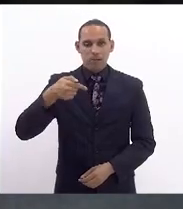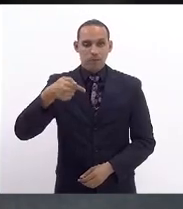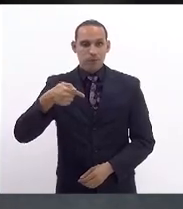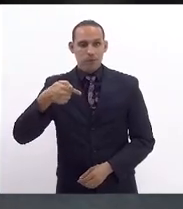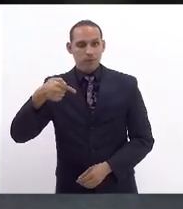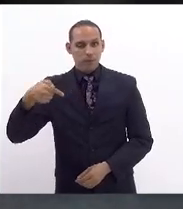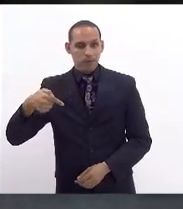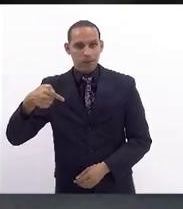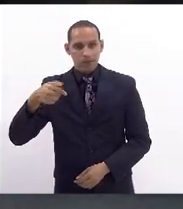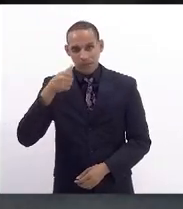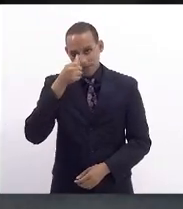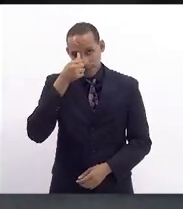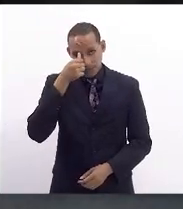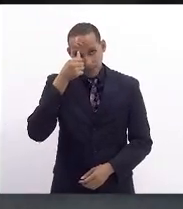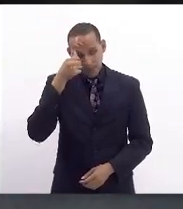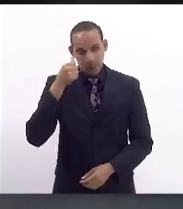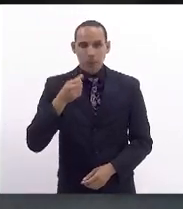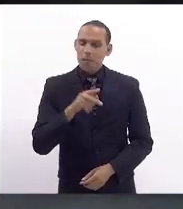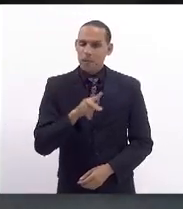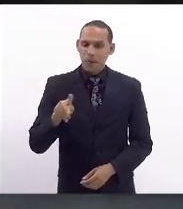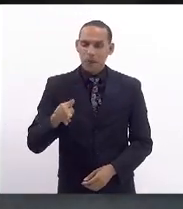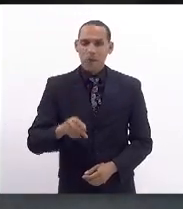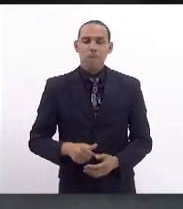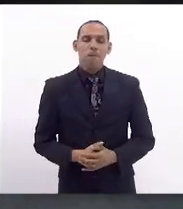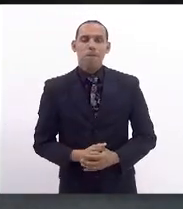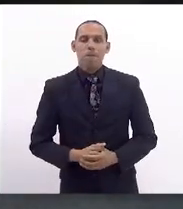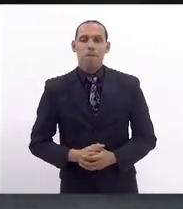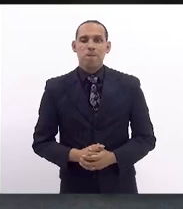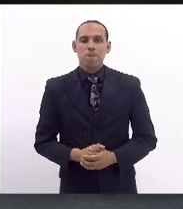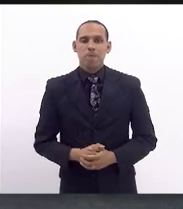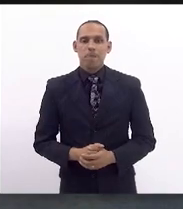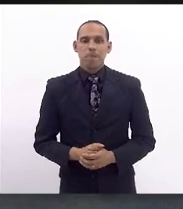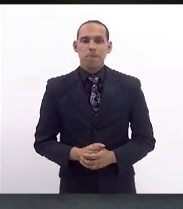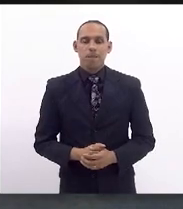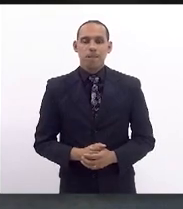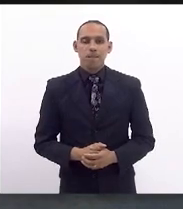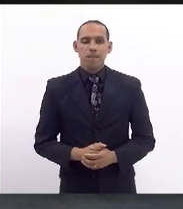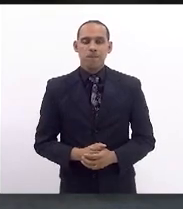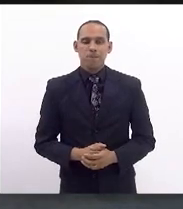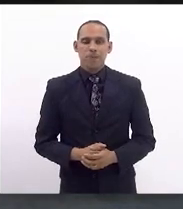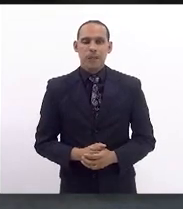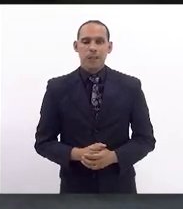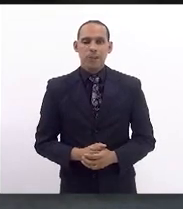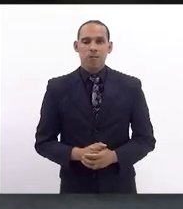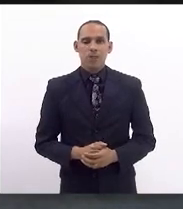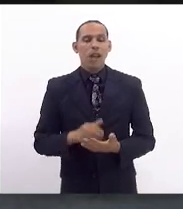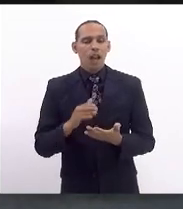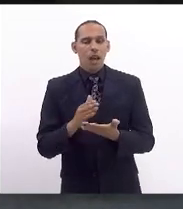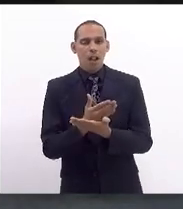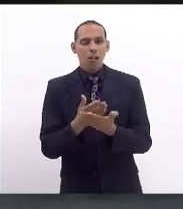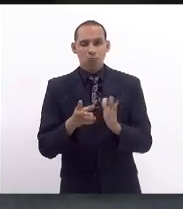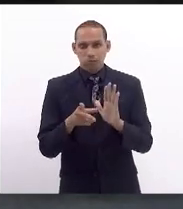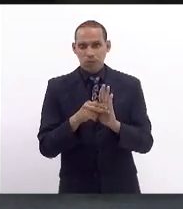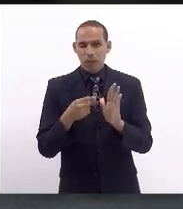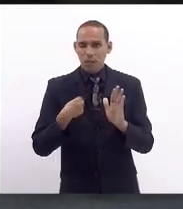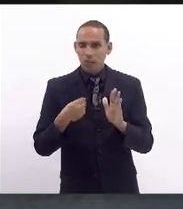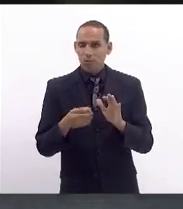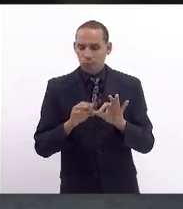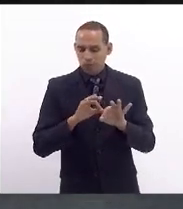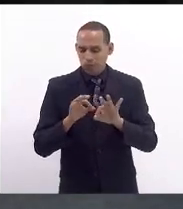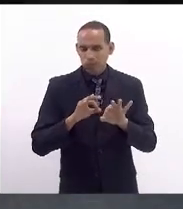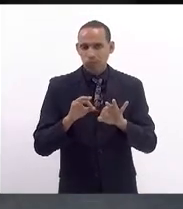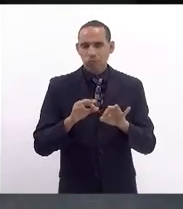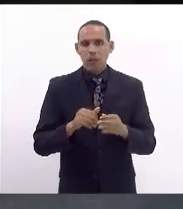1977 sou presidente produzir algumas emendas